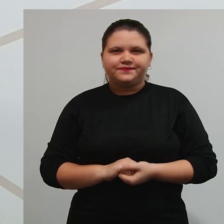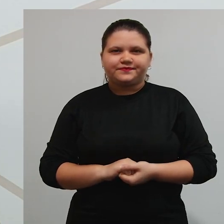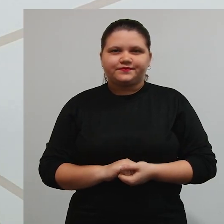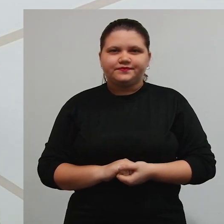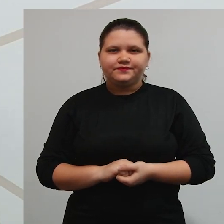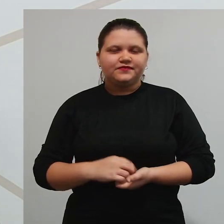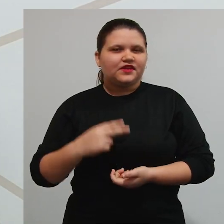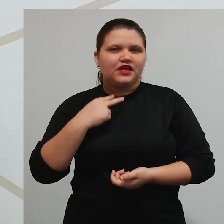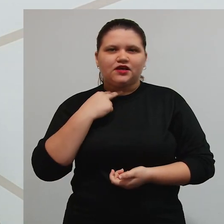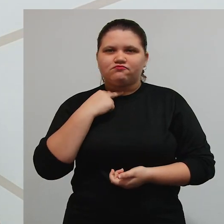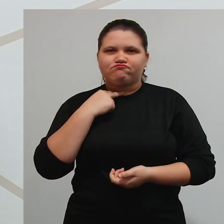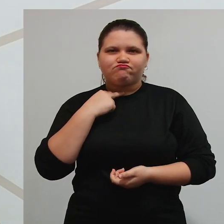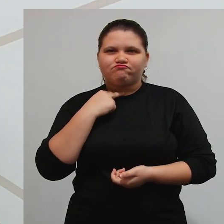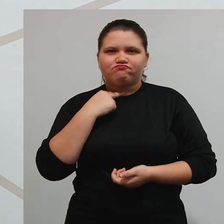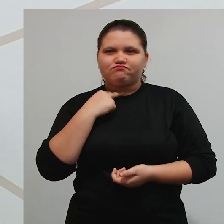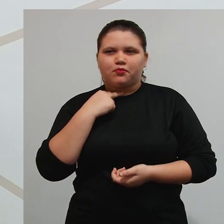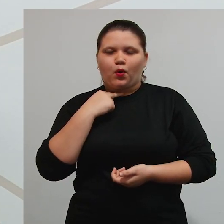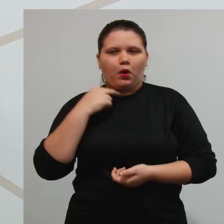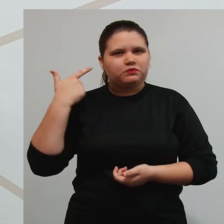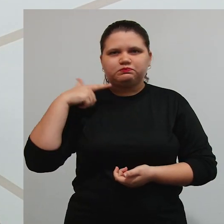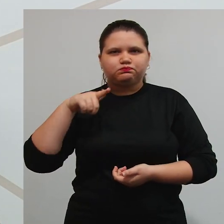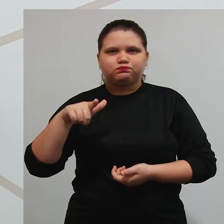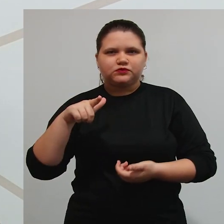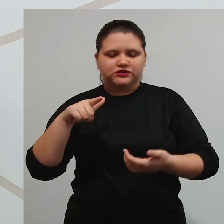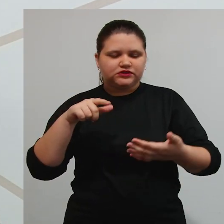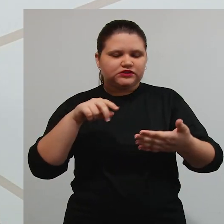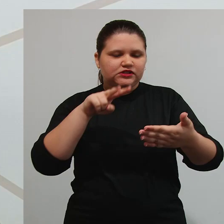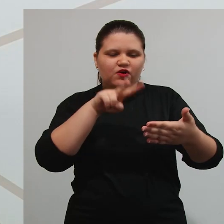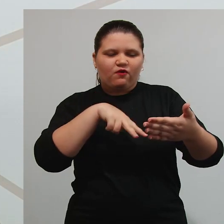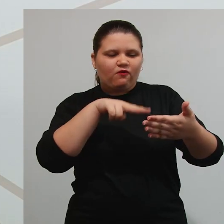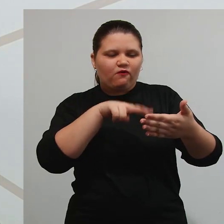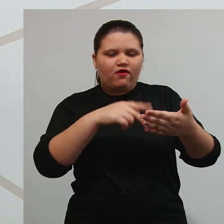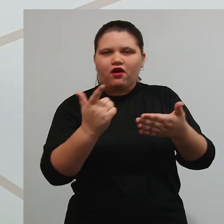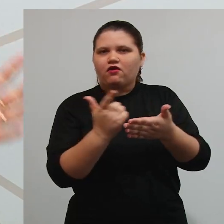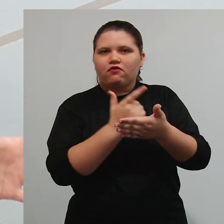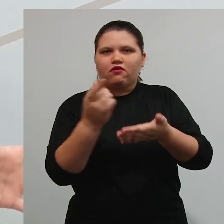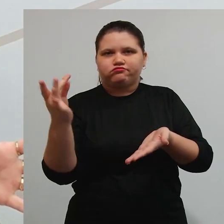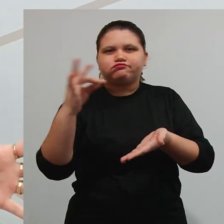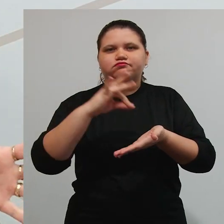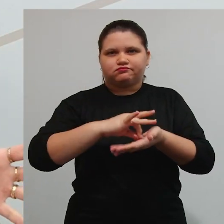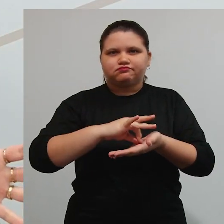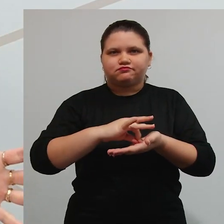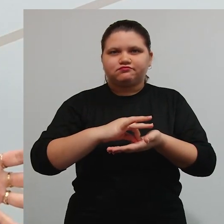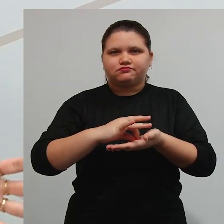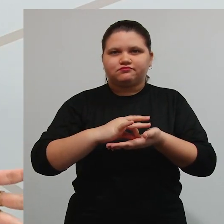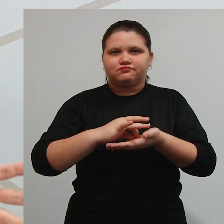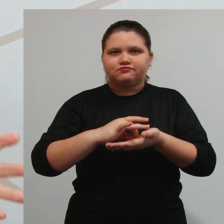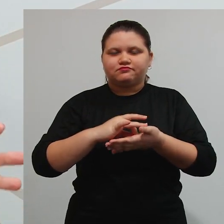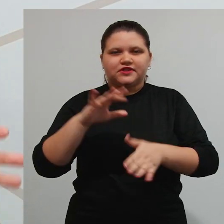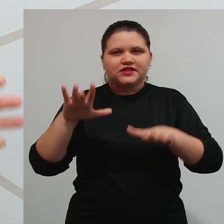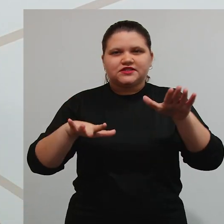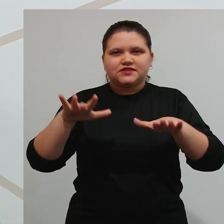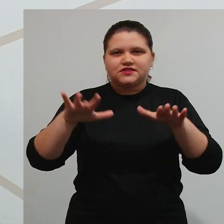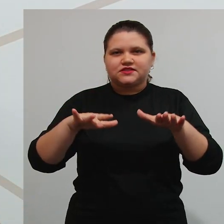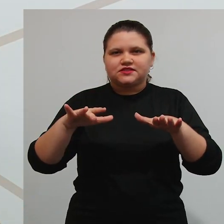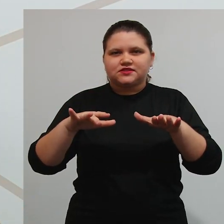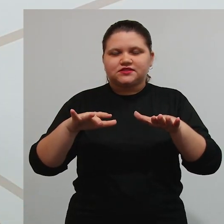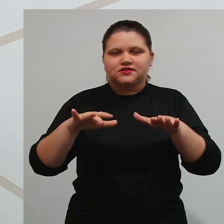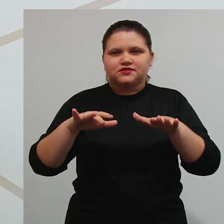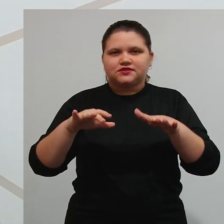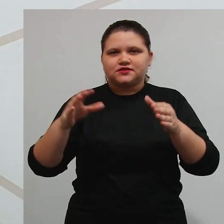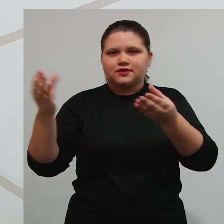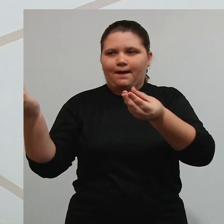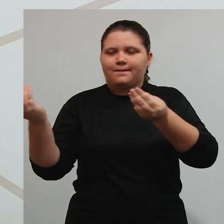instituição oficial onde esse documento está arquivado, mas você conseguiu através de um livro de uma outra pessoa. Então, você cita